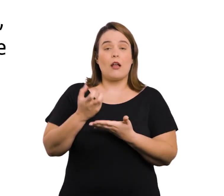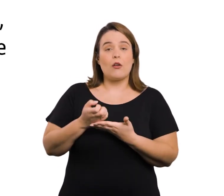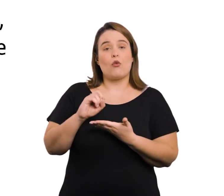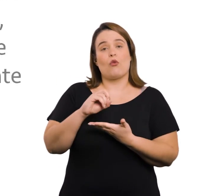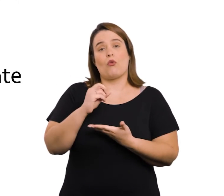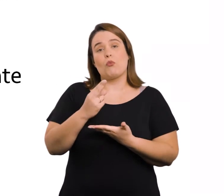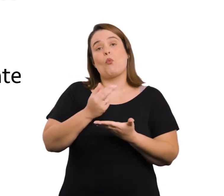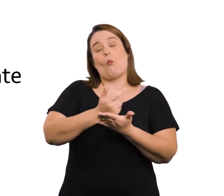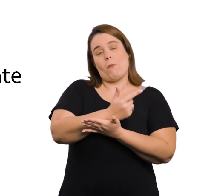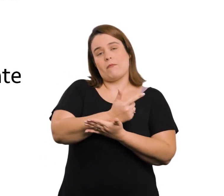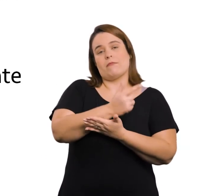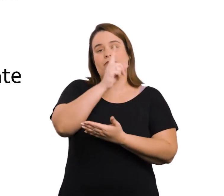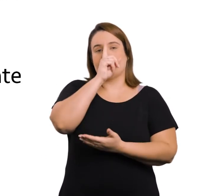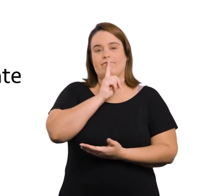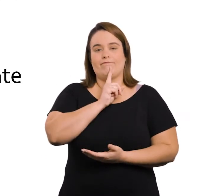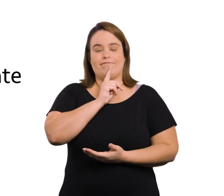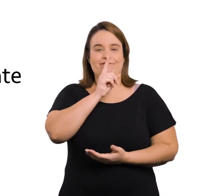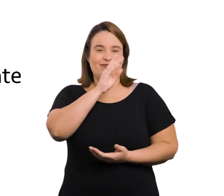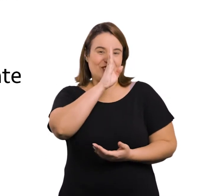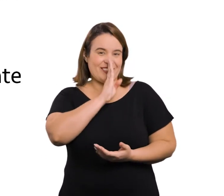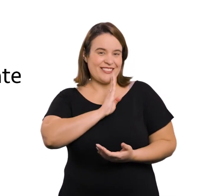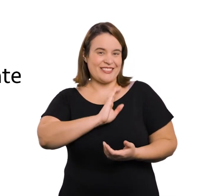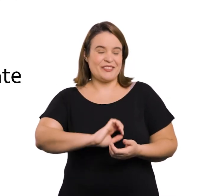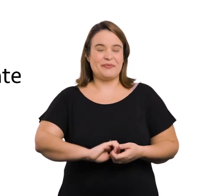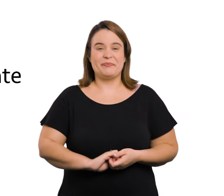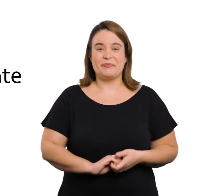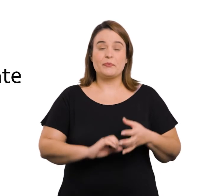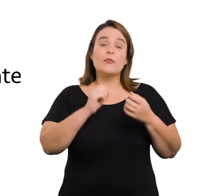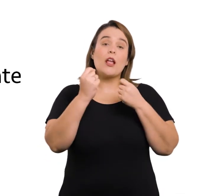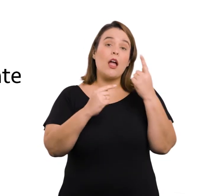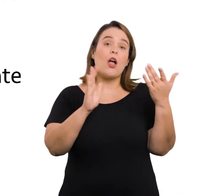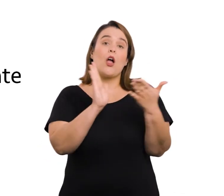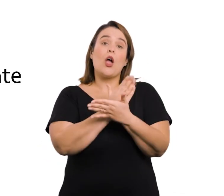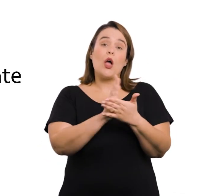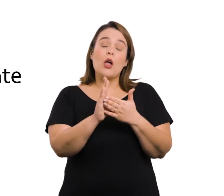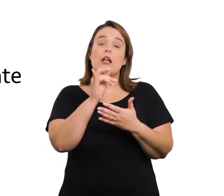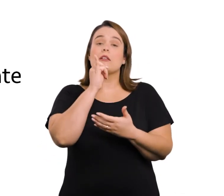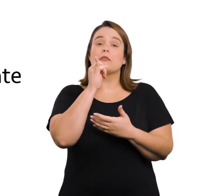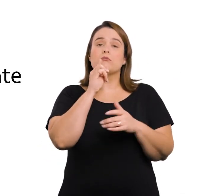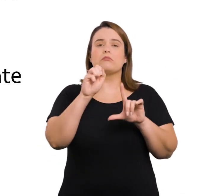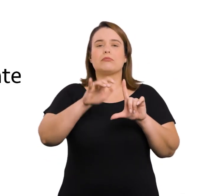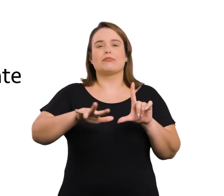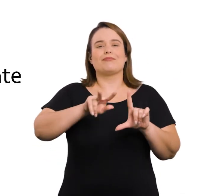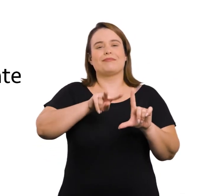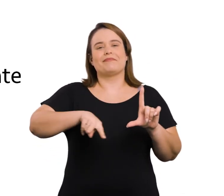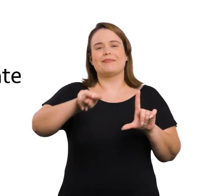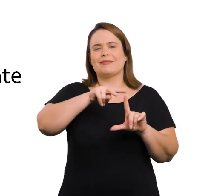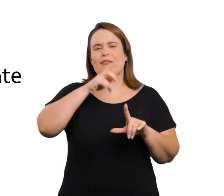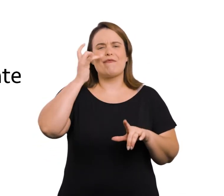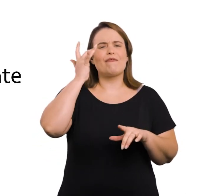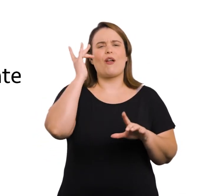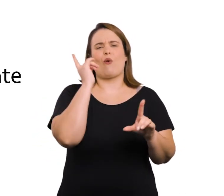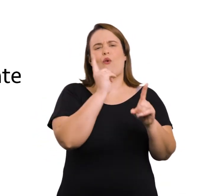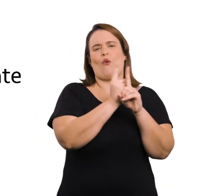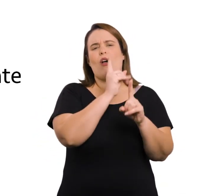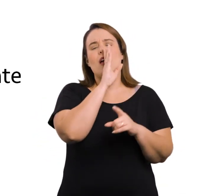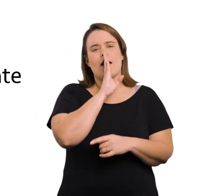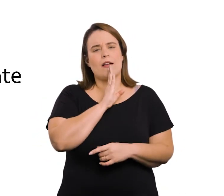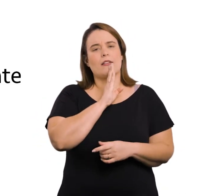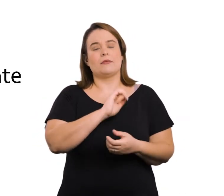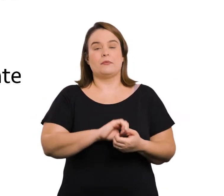sistema. Podem ser adquiridos ou instalados gratuitamente. Alguns exemplos de softwares leitores de tela